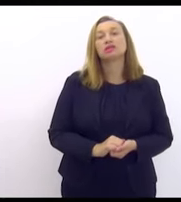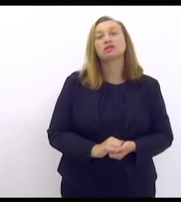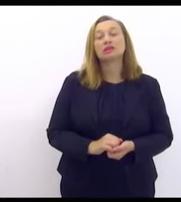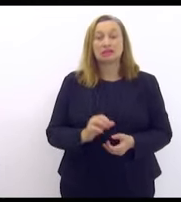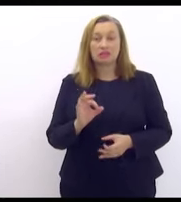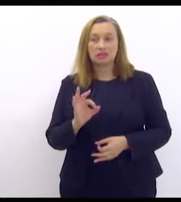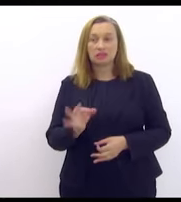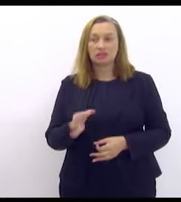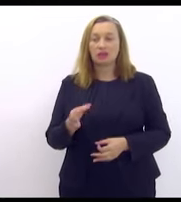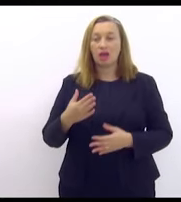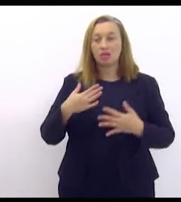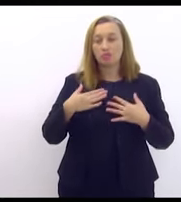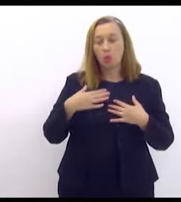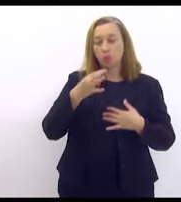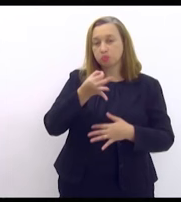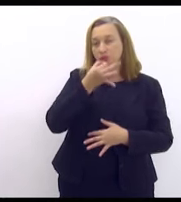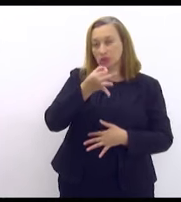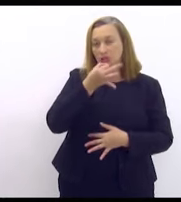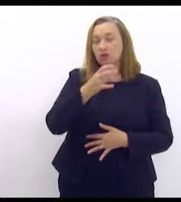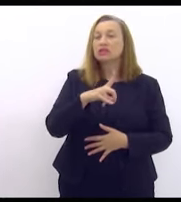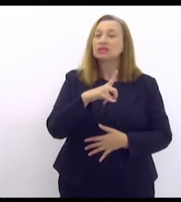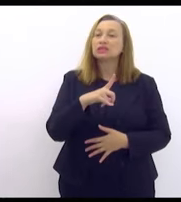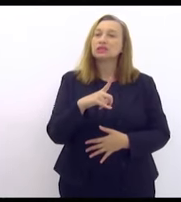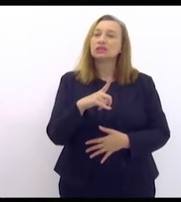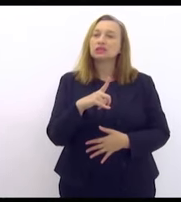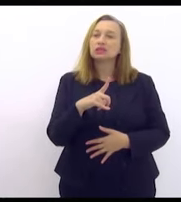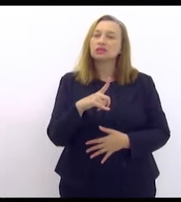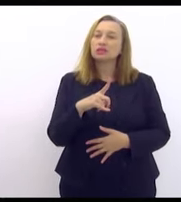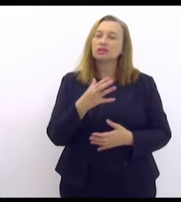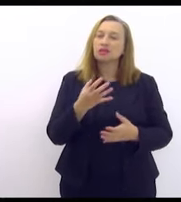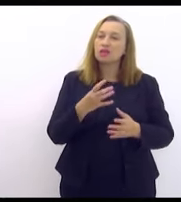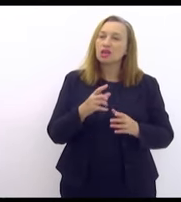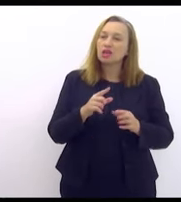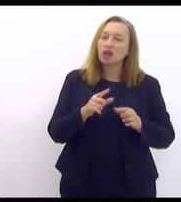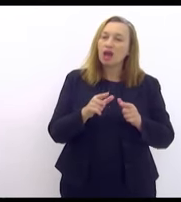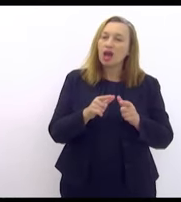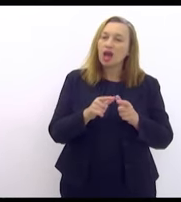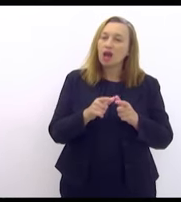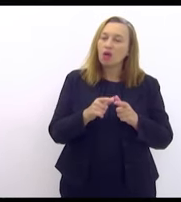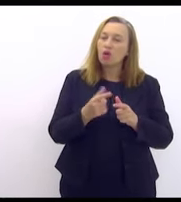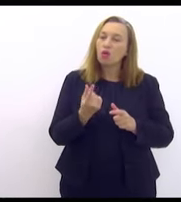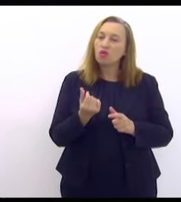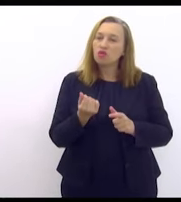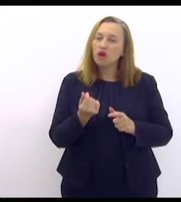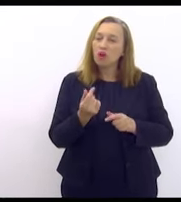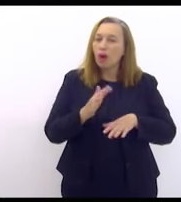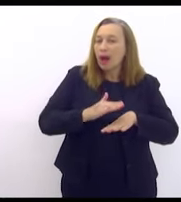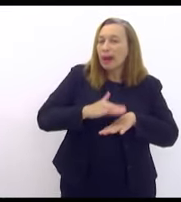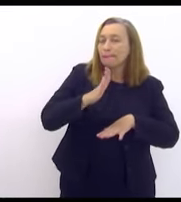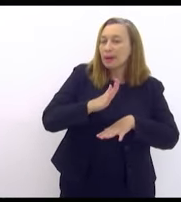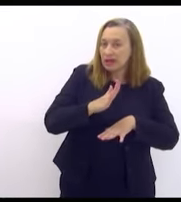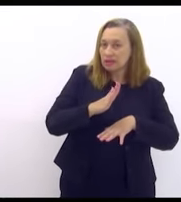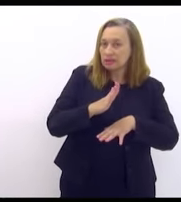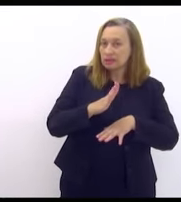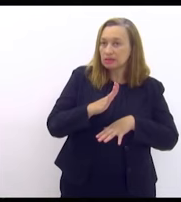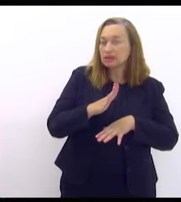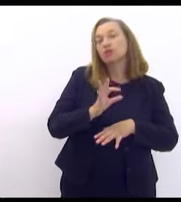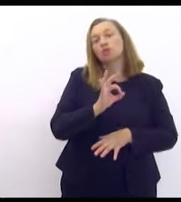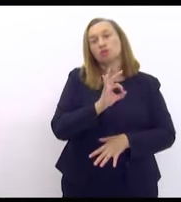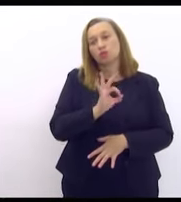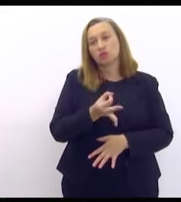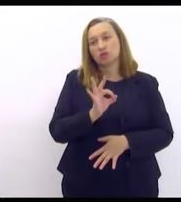hora, a meu ver, de nós tentarmos aumentar esse valor do FOTE, havendo, por